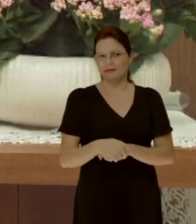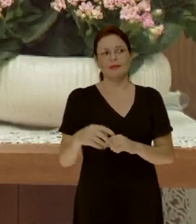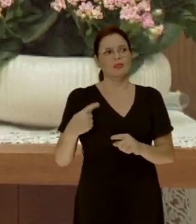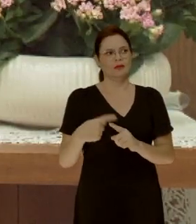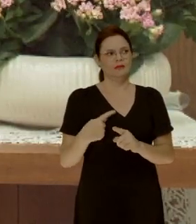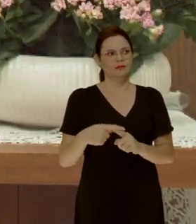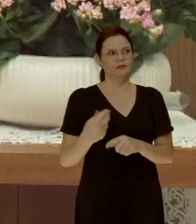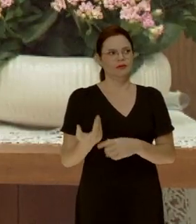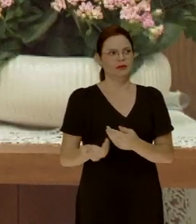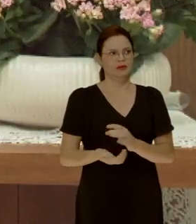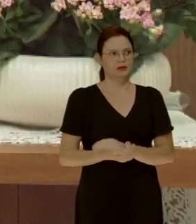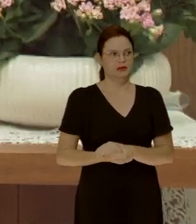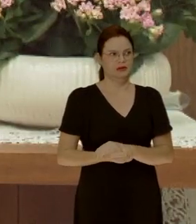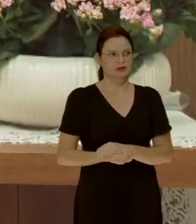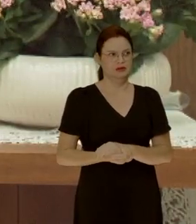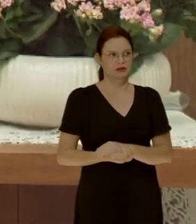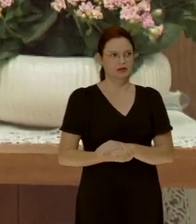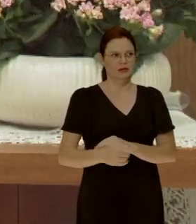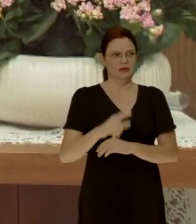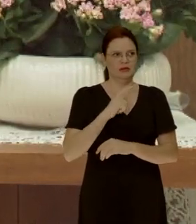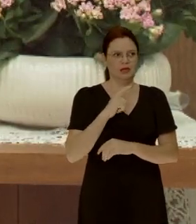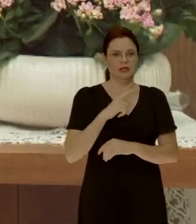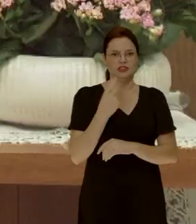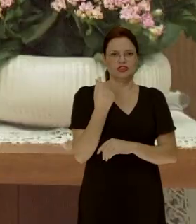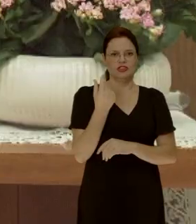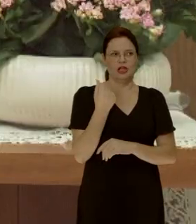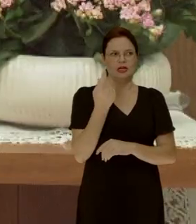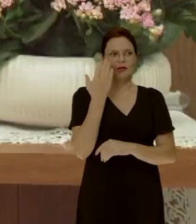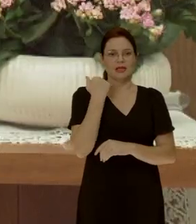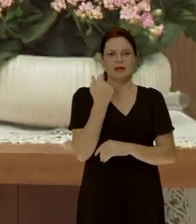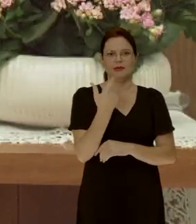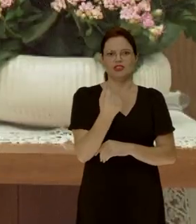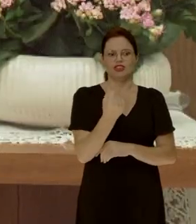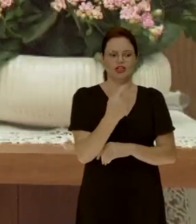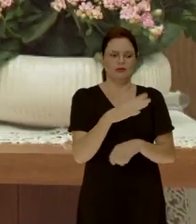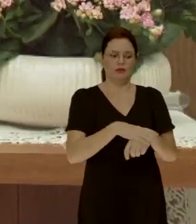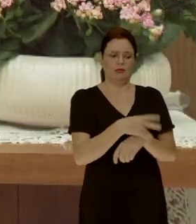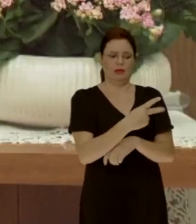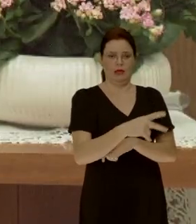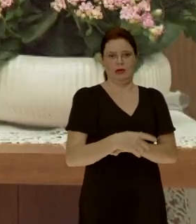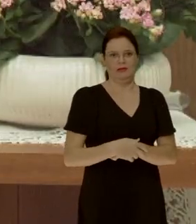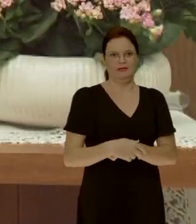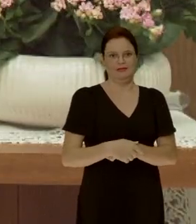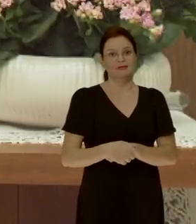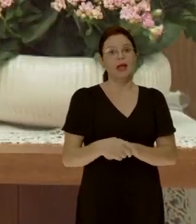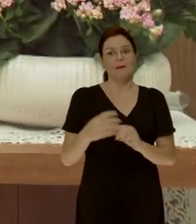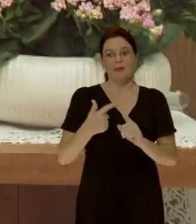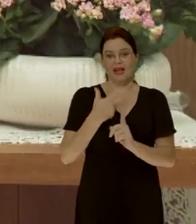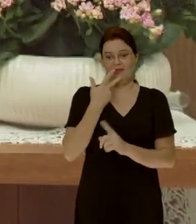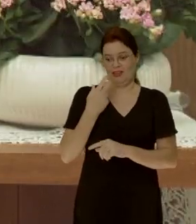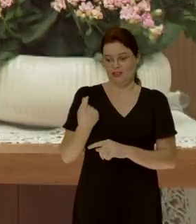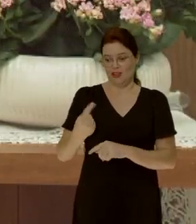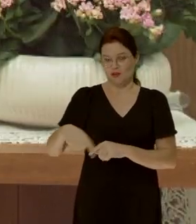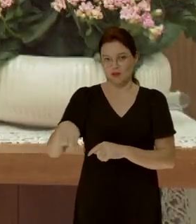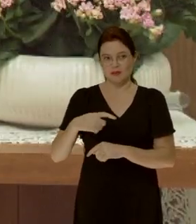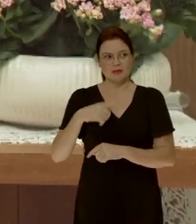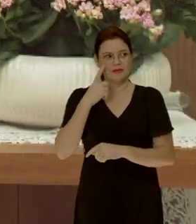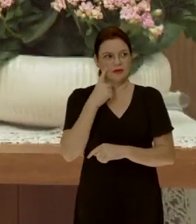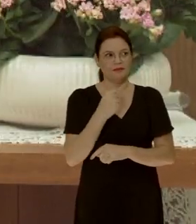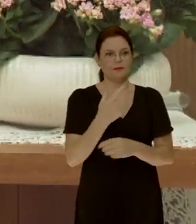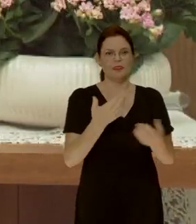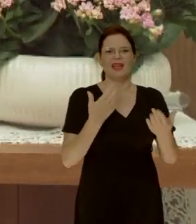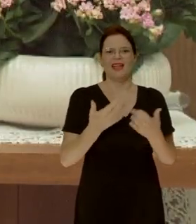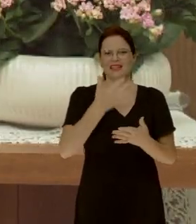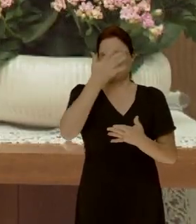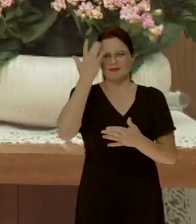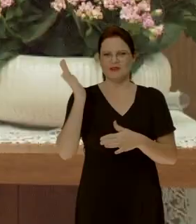rende o número de pessoas, dinheiro para eles. Eles mexem com a igreja, aí entra os